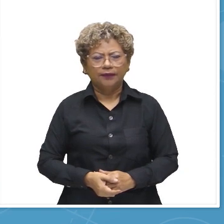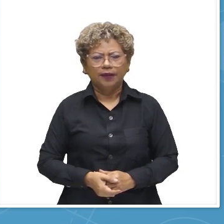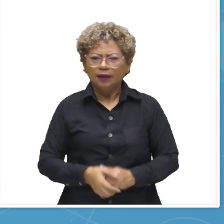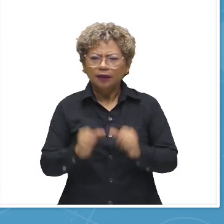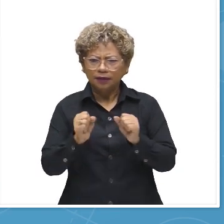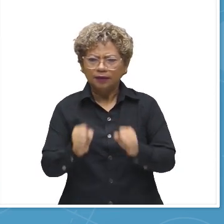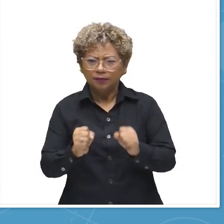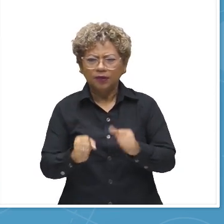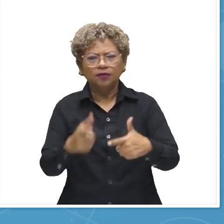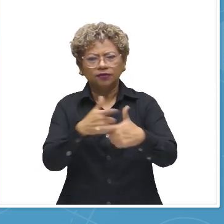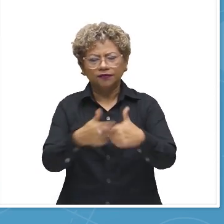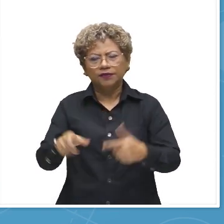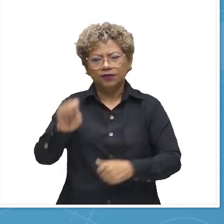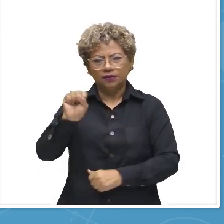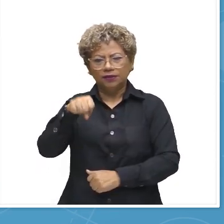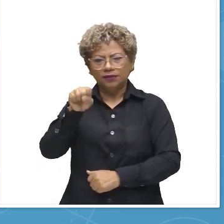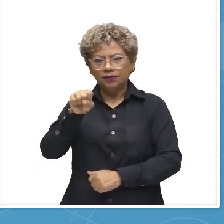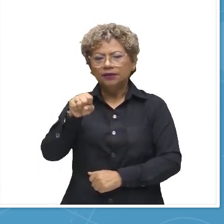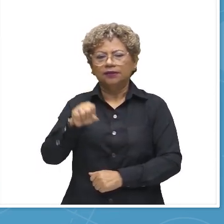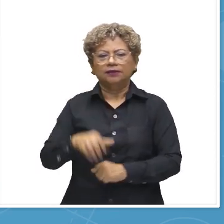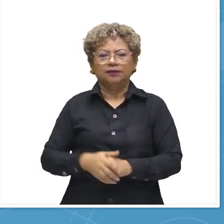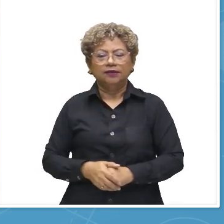pouquinho a mais ainda, ó, por 3 agora.